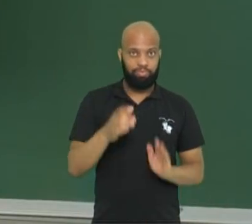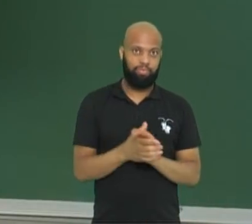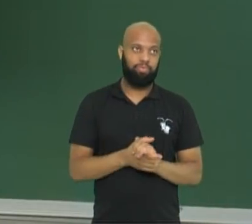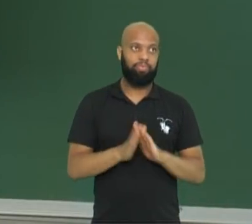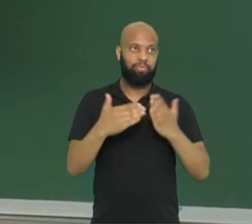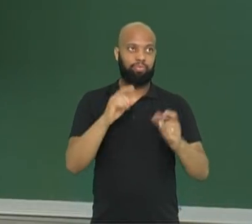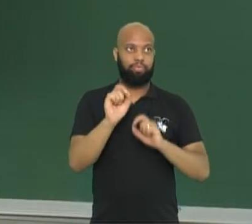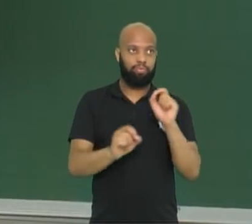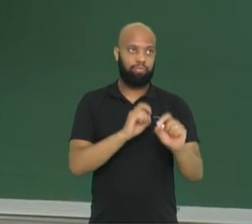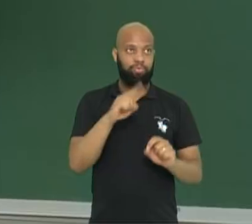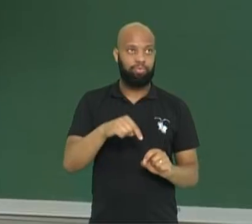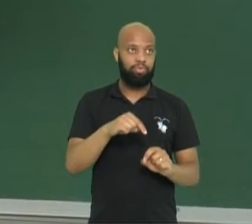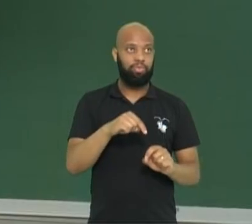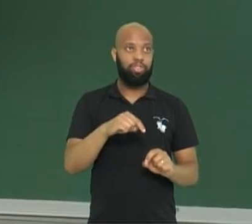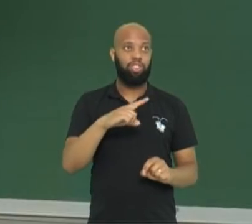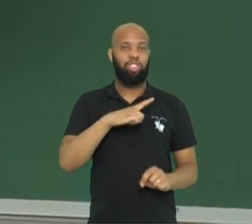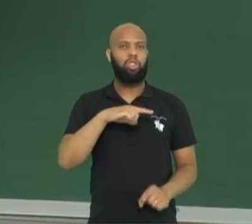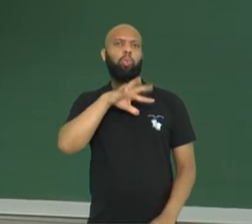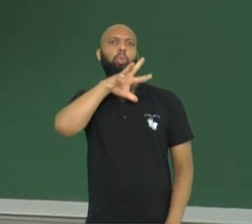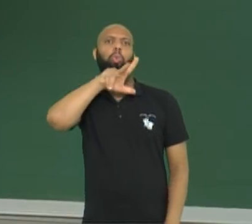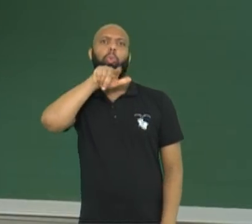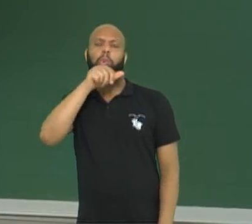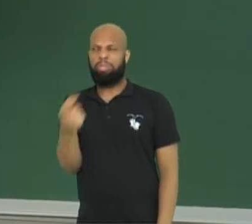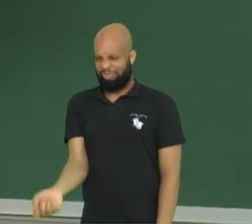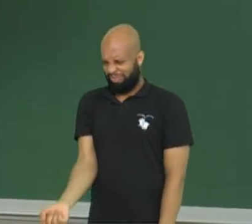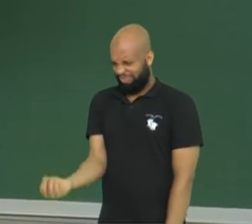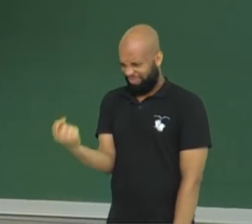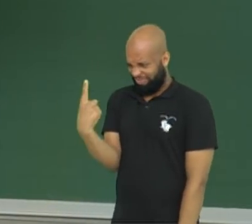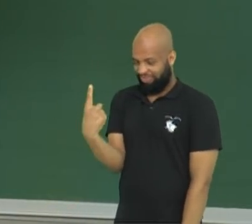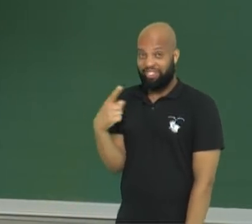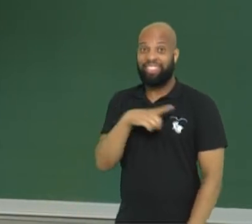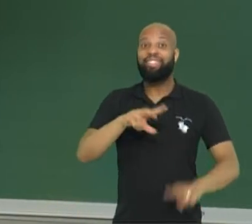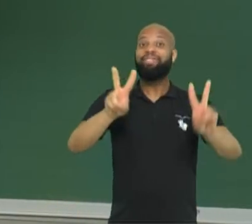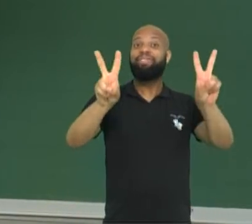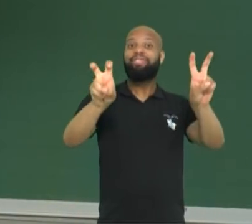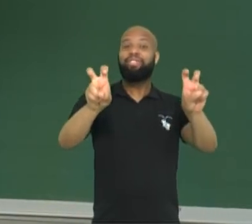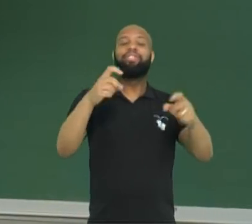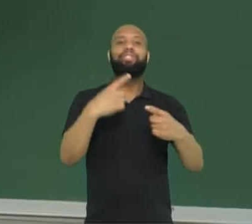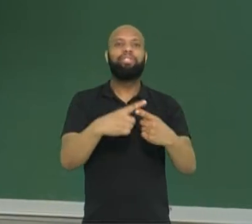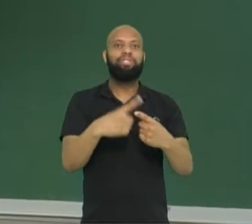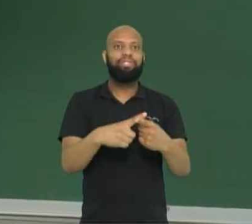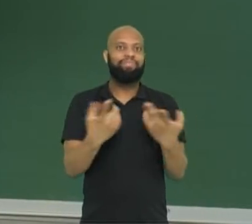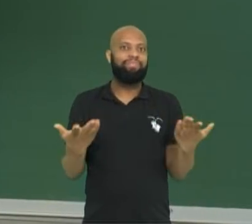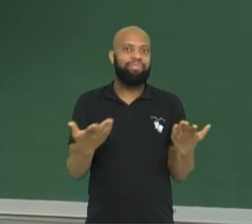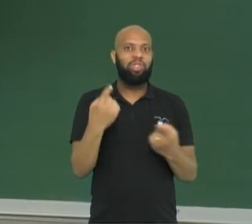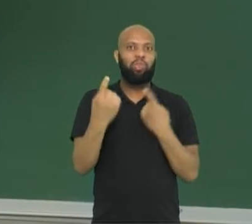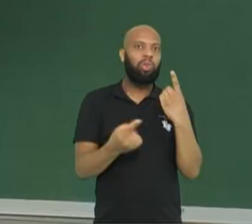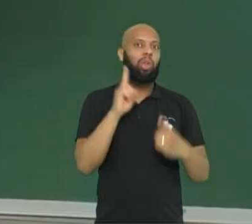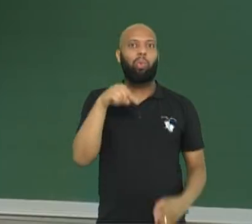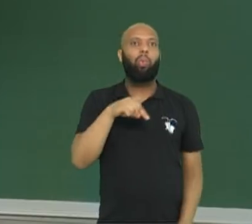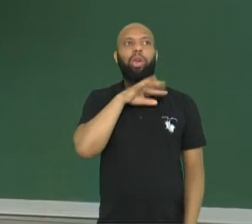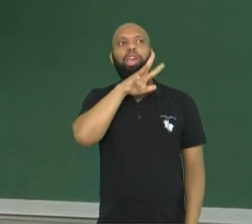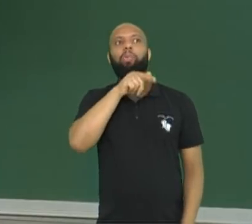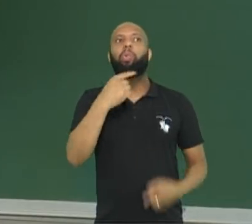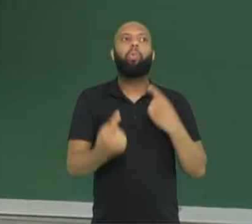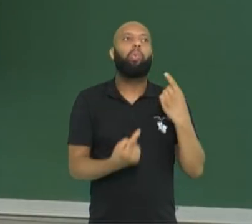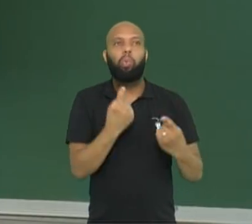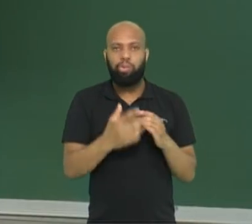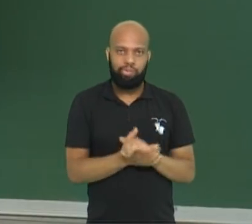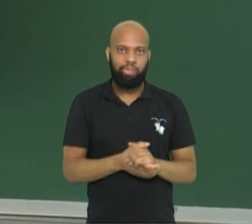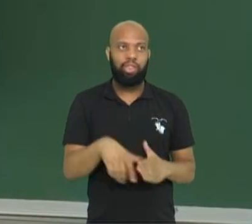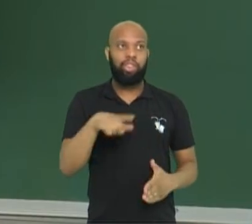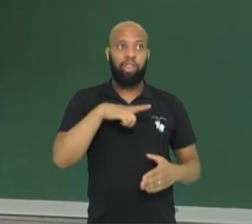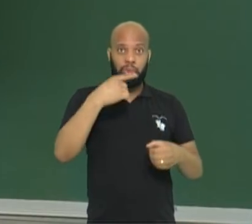então era o aparecimento de um animal estranho, né? Tá entre aspas, porque, né? Qual era esse animal, será? Em uma